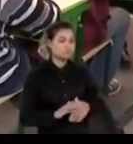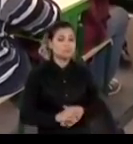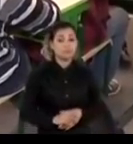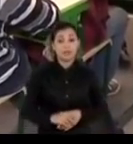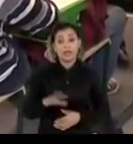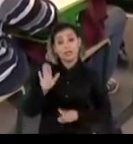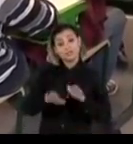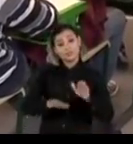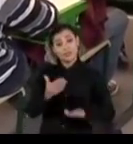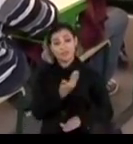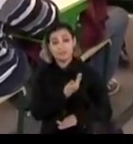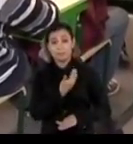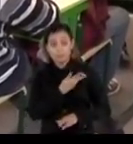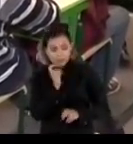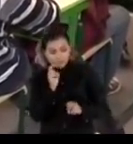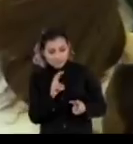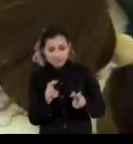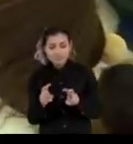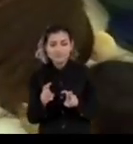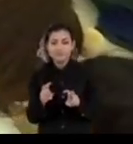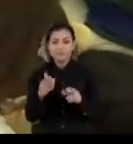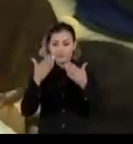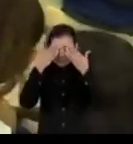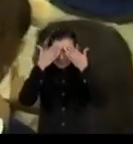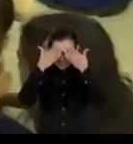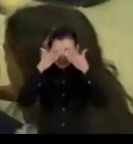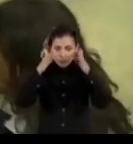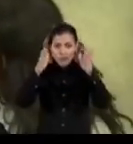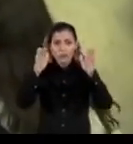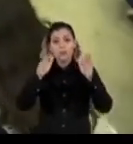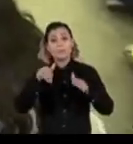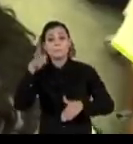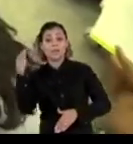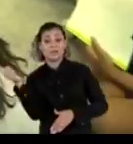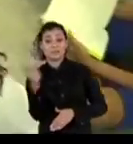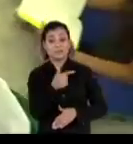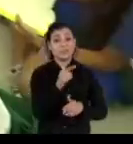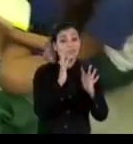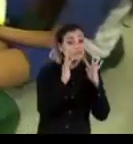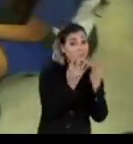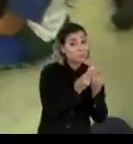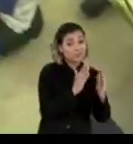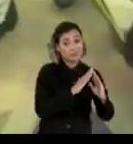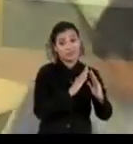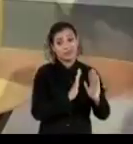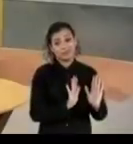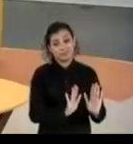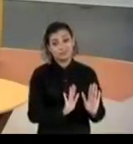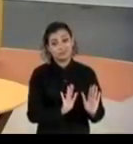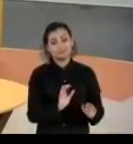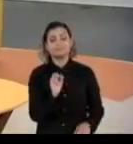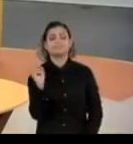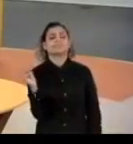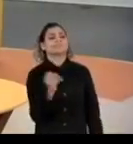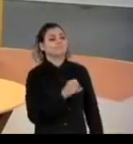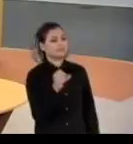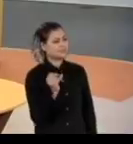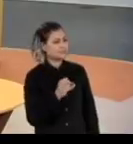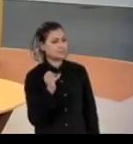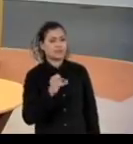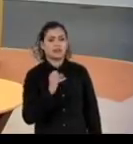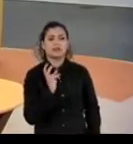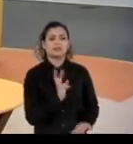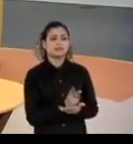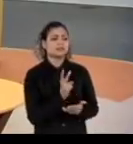colega tem essa percepção muito mais clara do que o pai em casa, né? Sim, e isso já tem sido